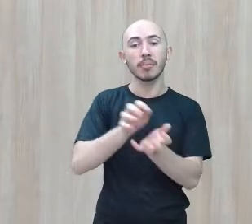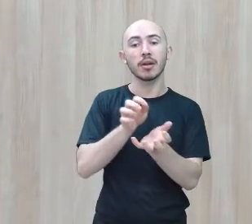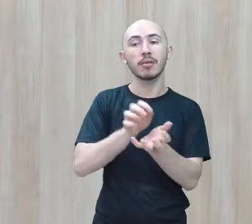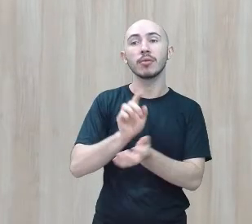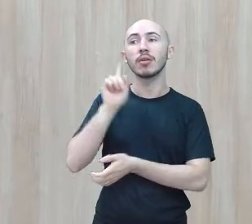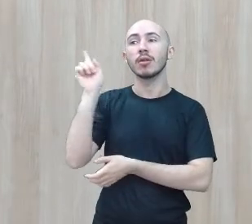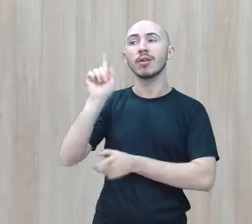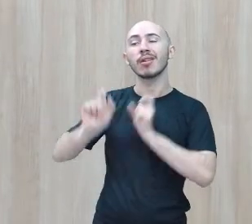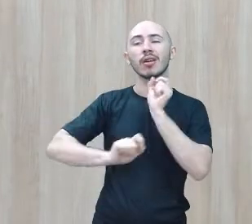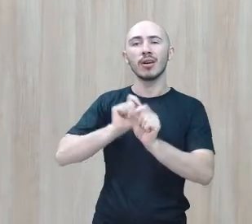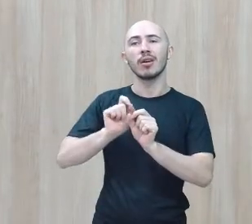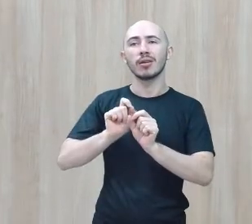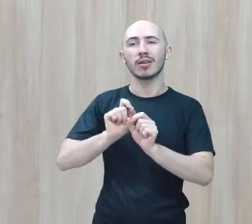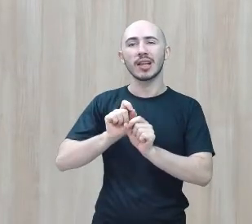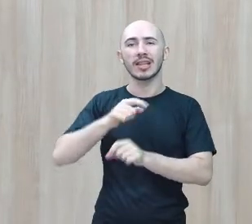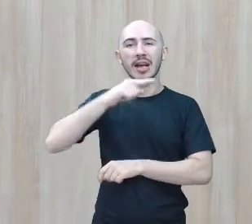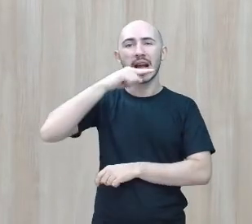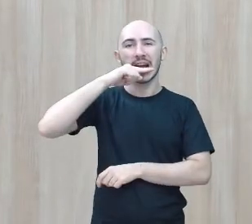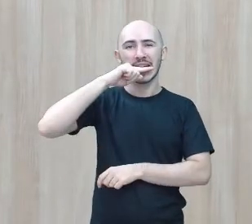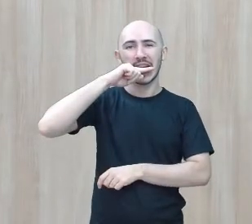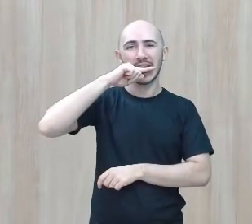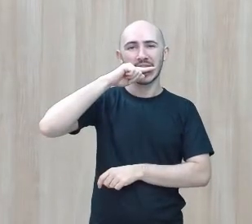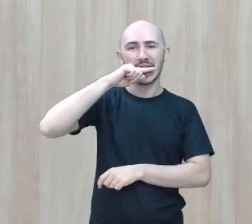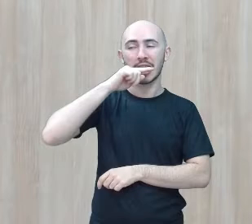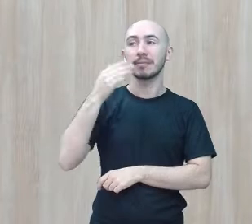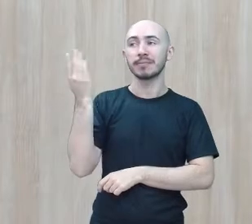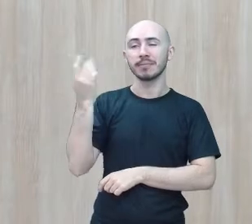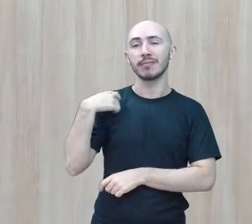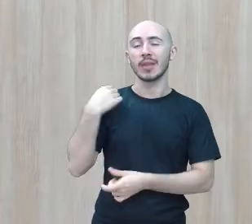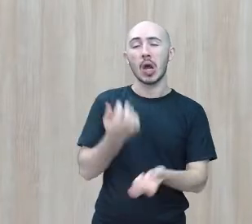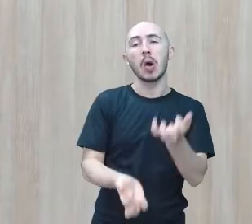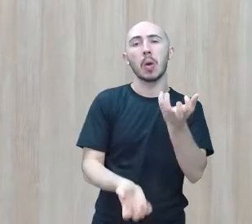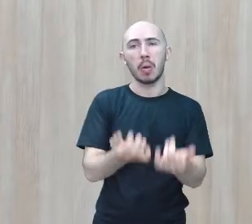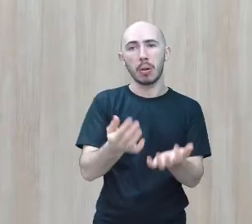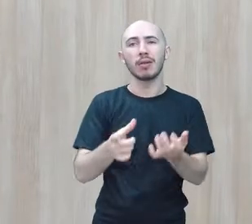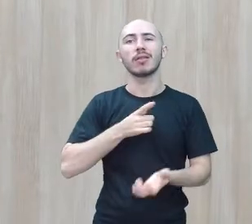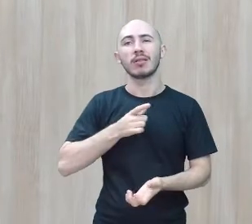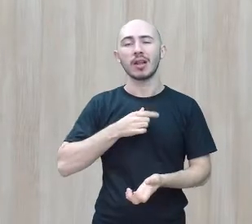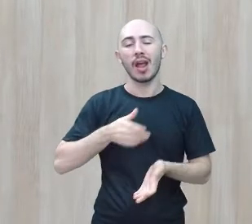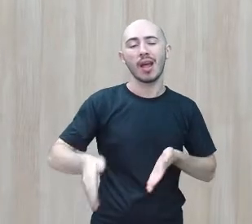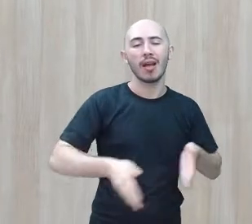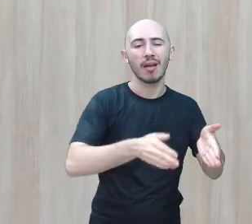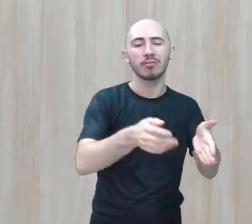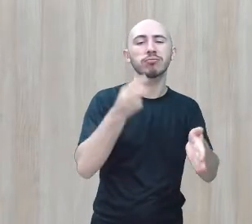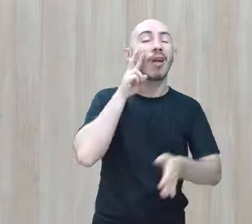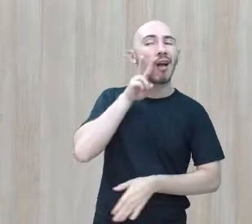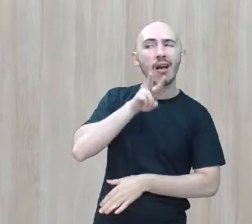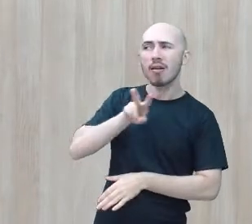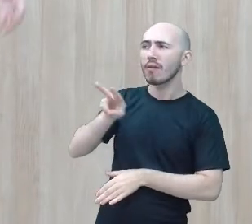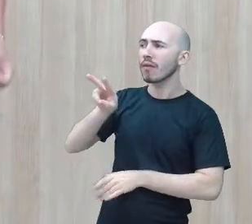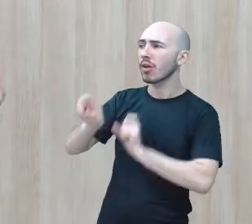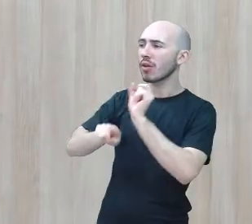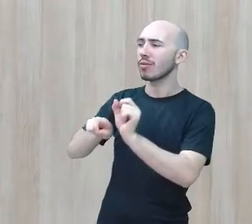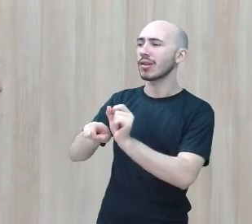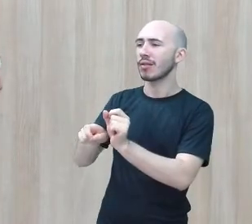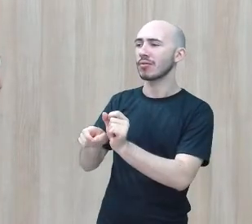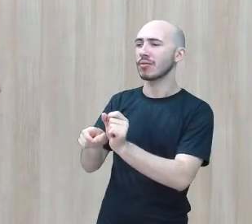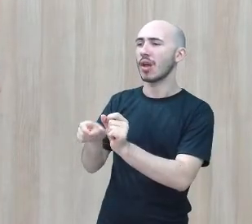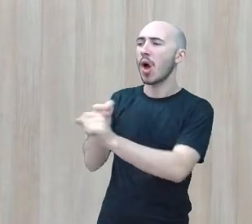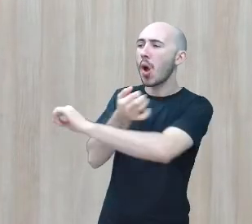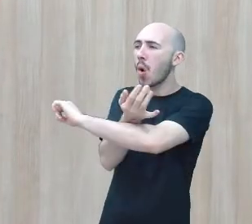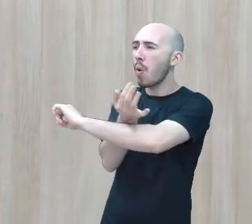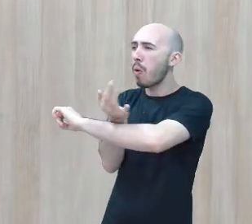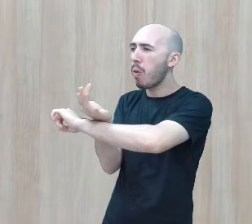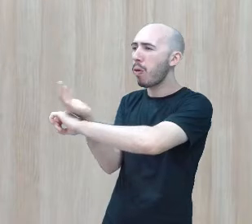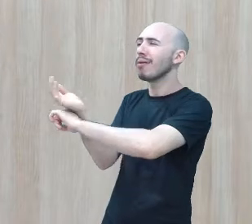queima da cana-de-açúcar. Acredito que alguns de vocês já passaram nas estradas e viram o canavial sendo